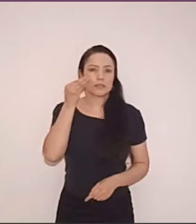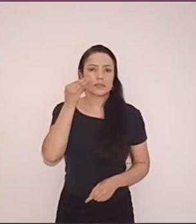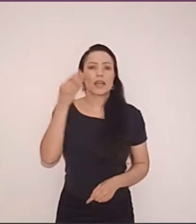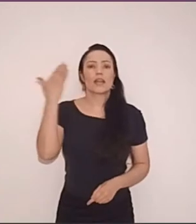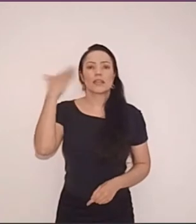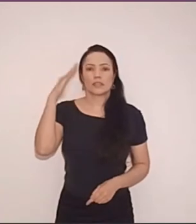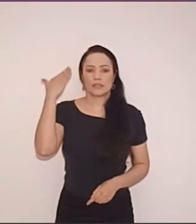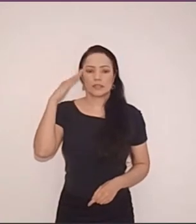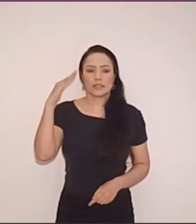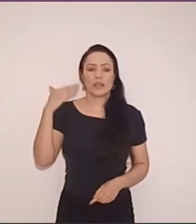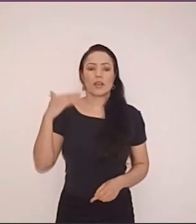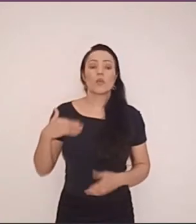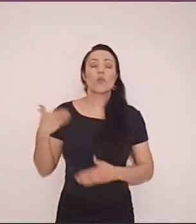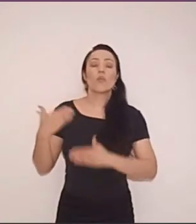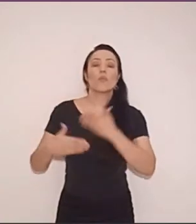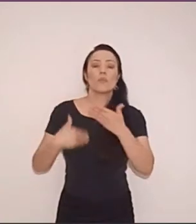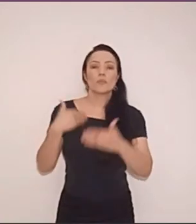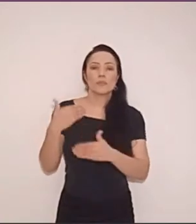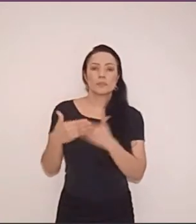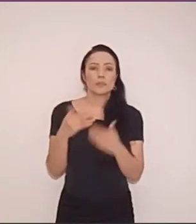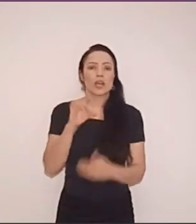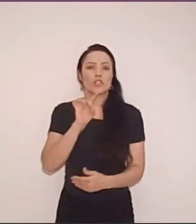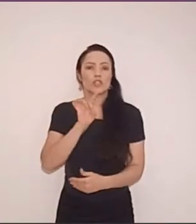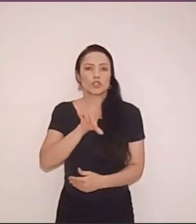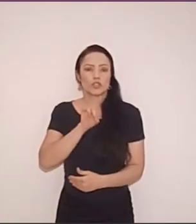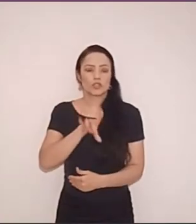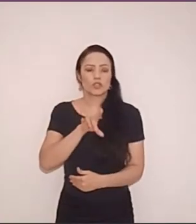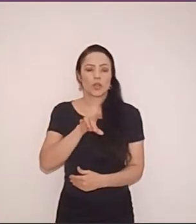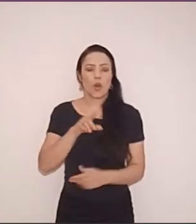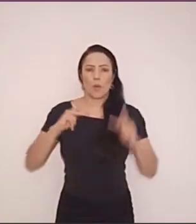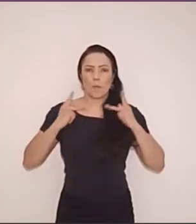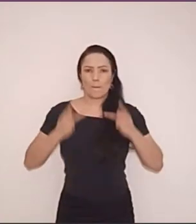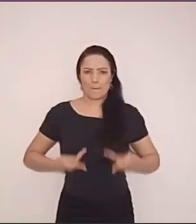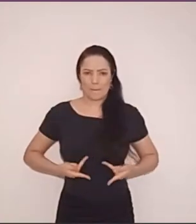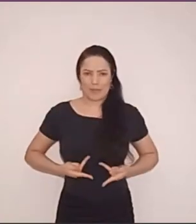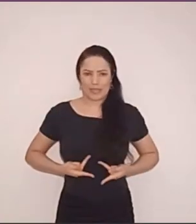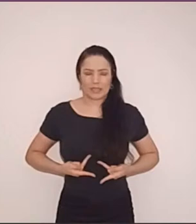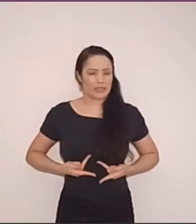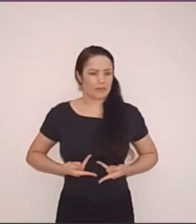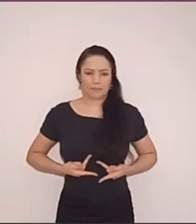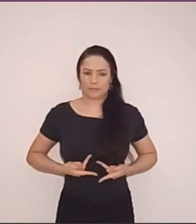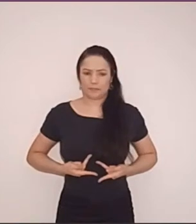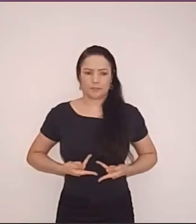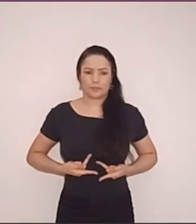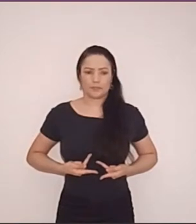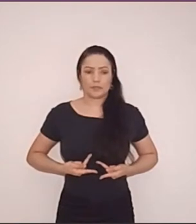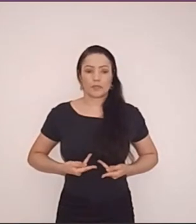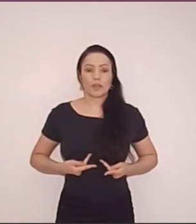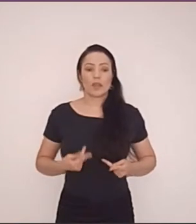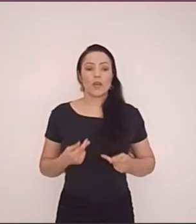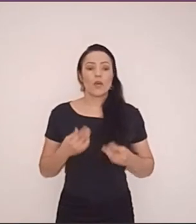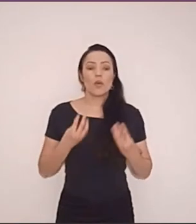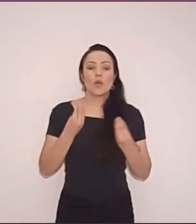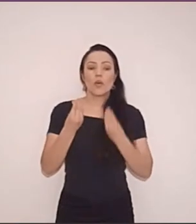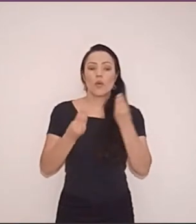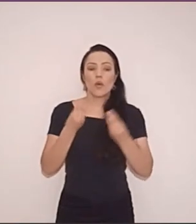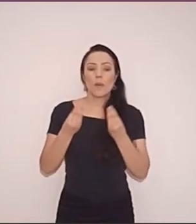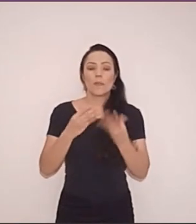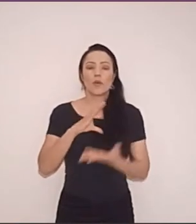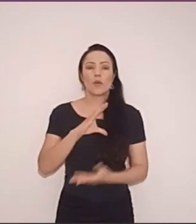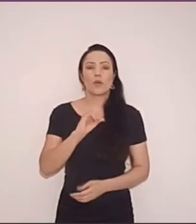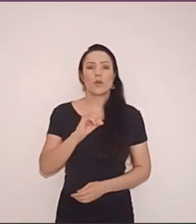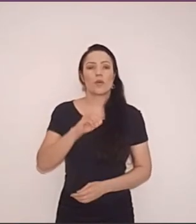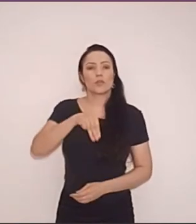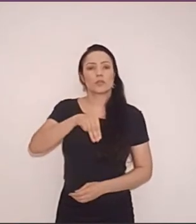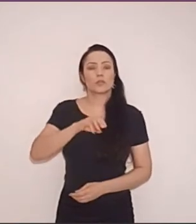compreender a natureza não só a natureza humana mas a natureza onde eu moro